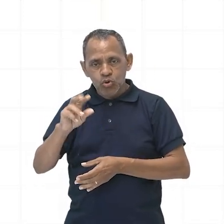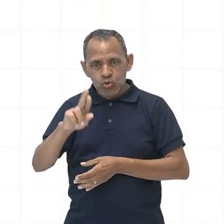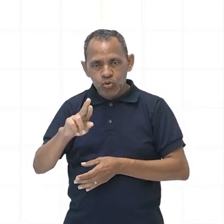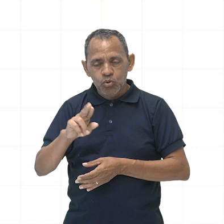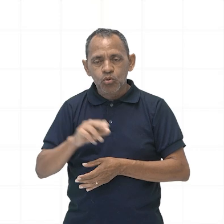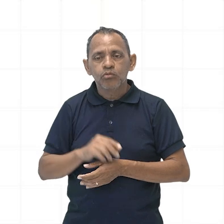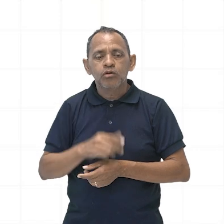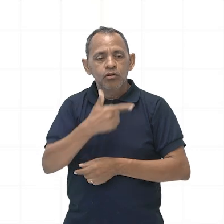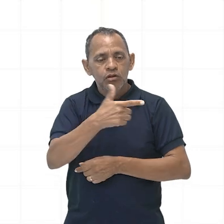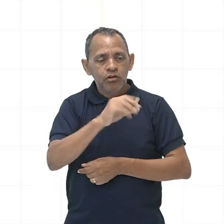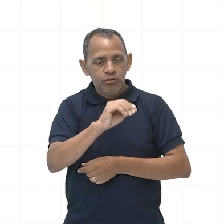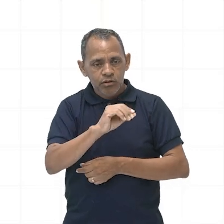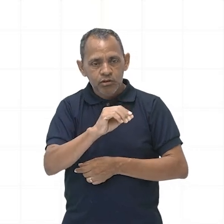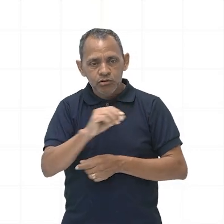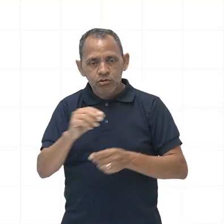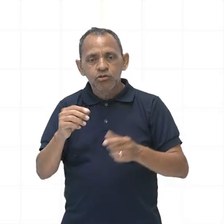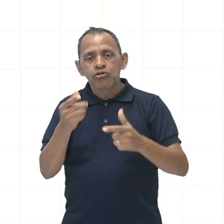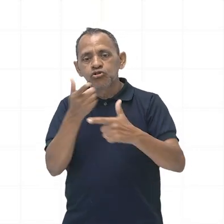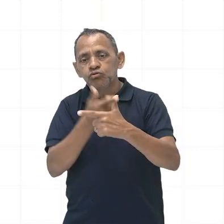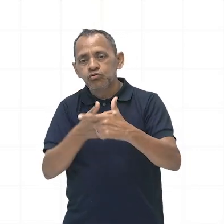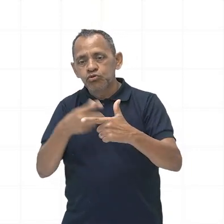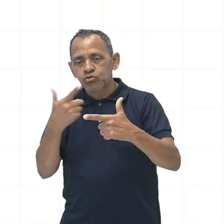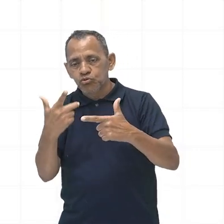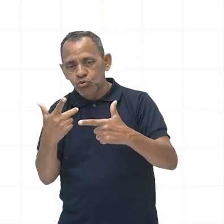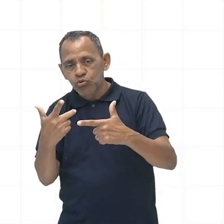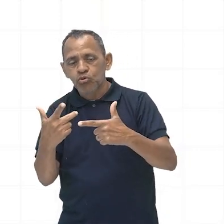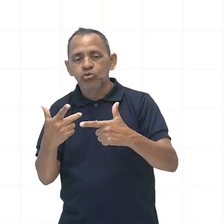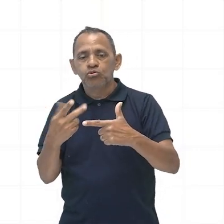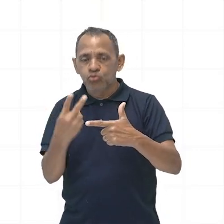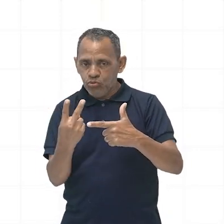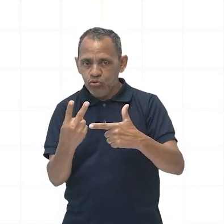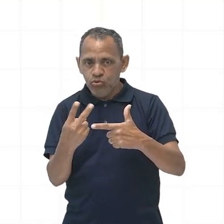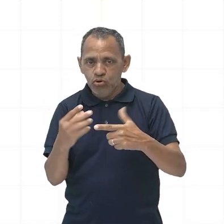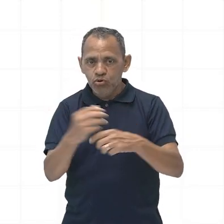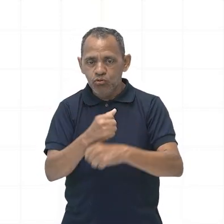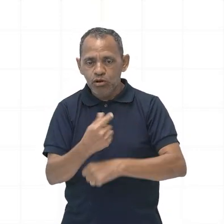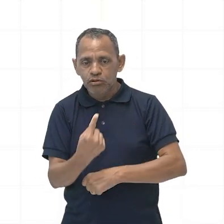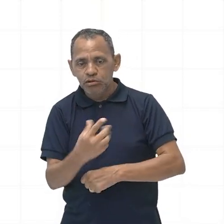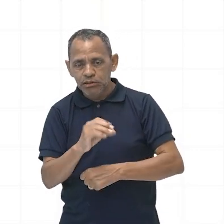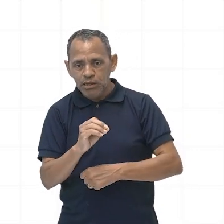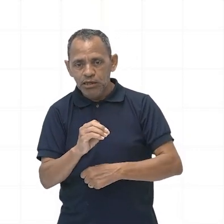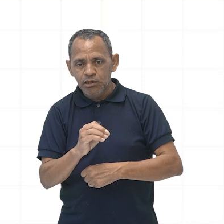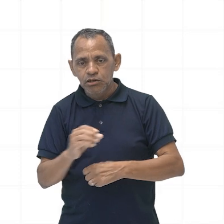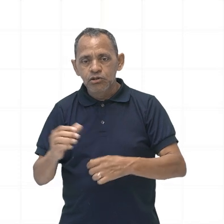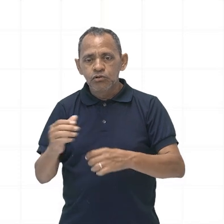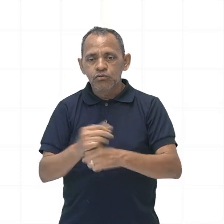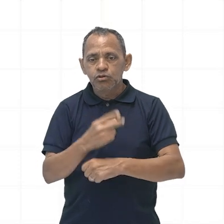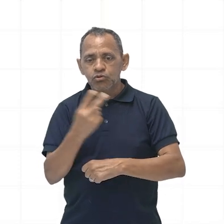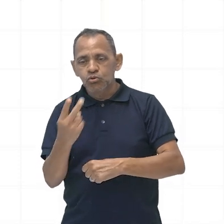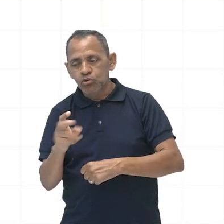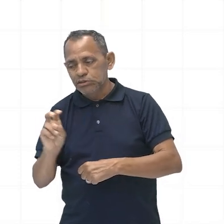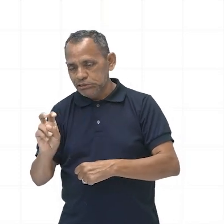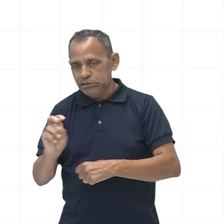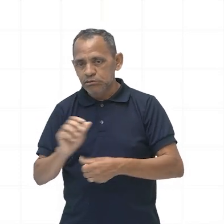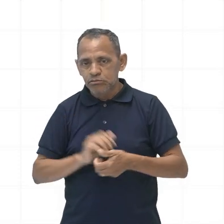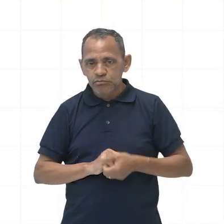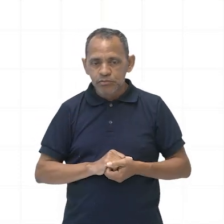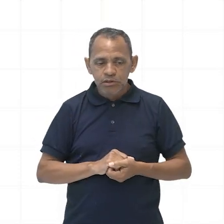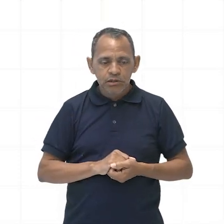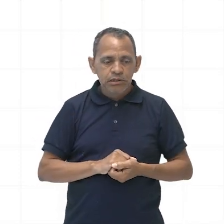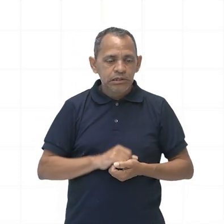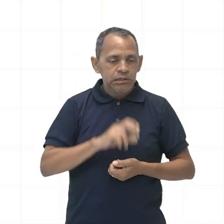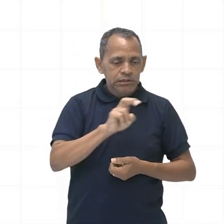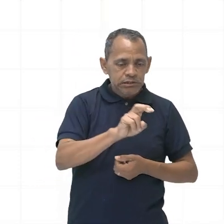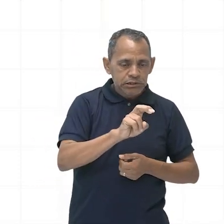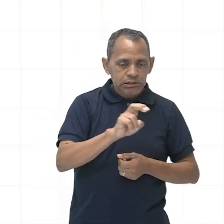dá 10, por 2 dá 5, não pode mais por 2, tem que ser por 5, que dá 1. Então, isso é